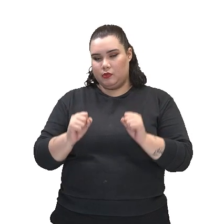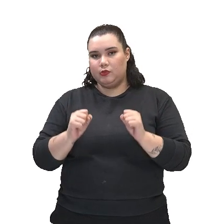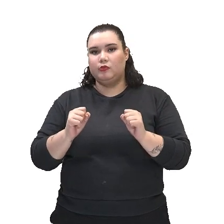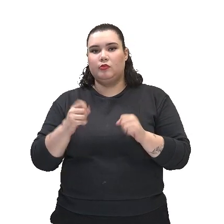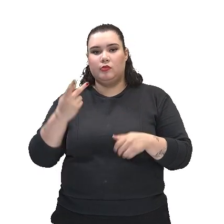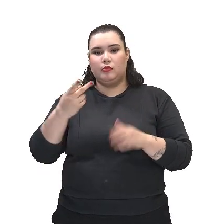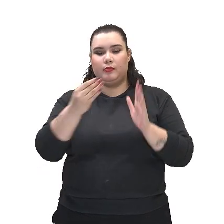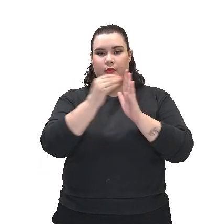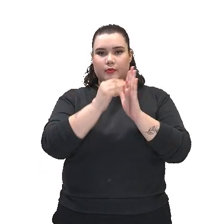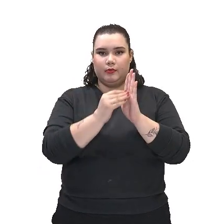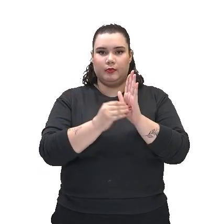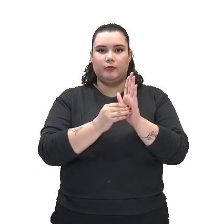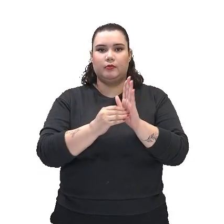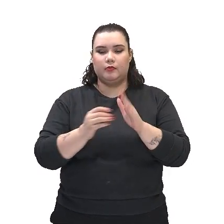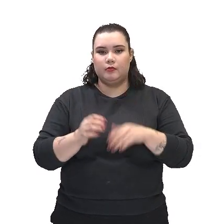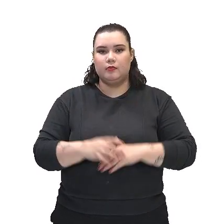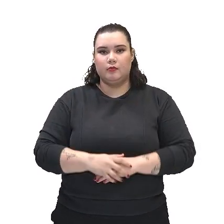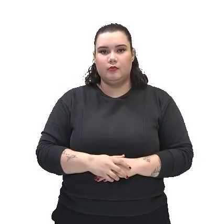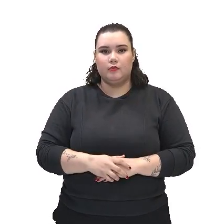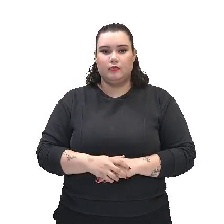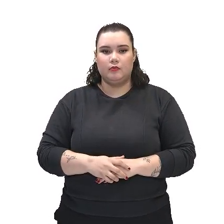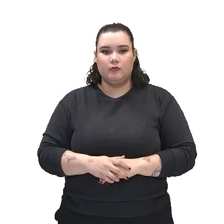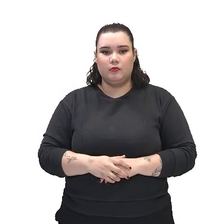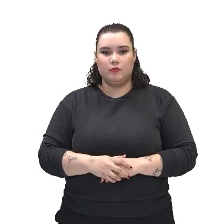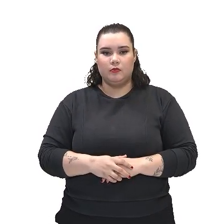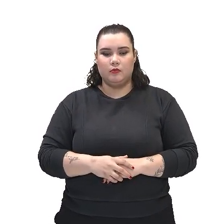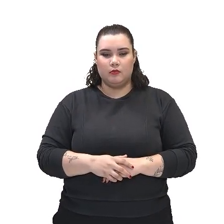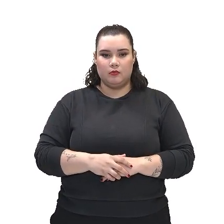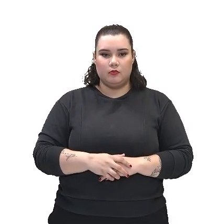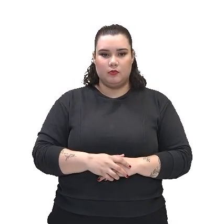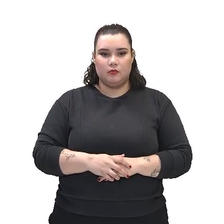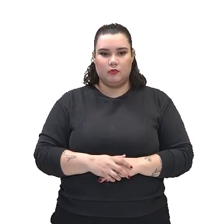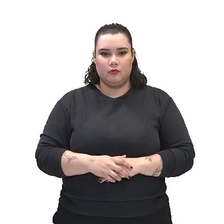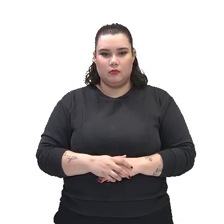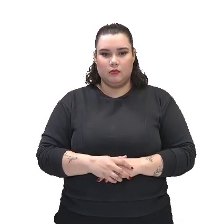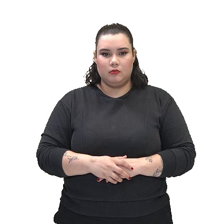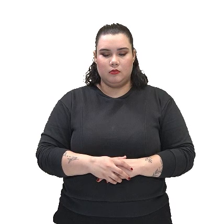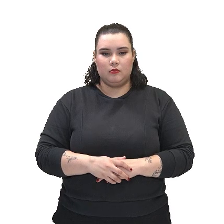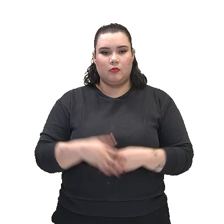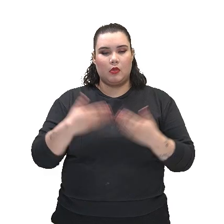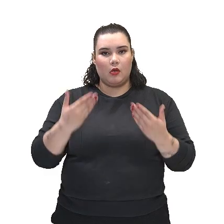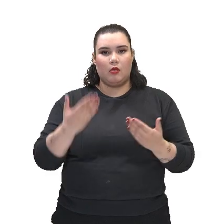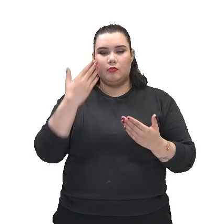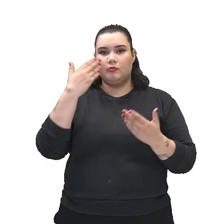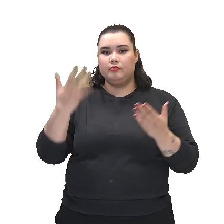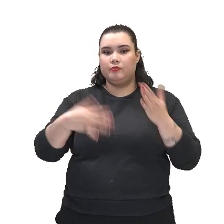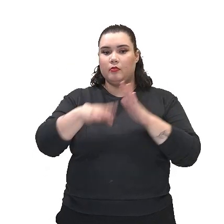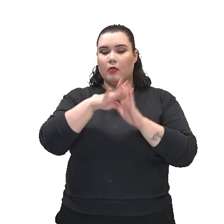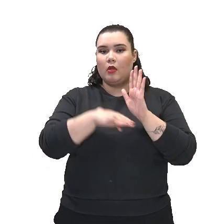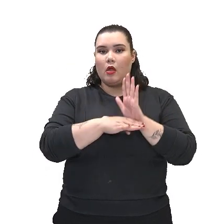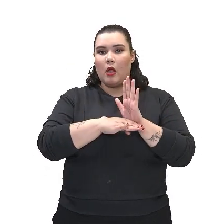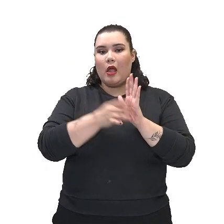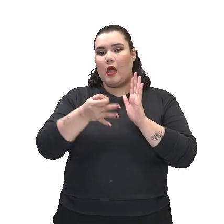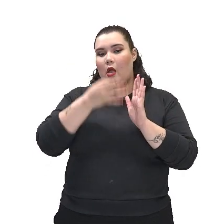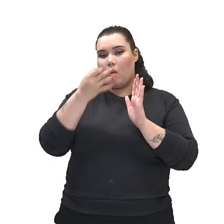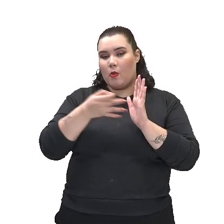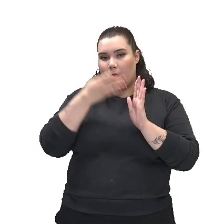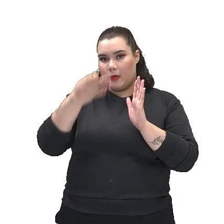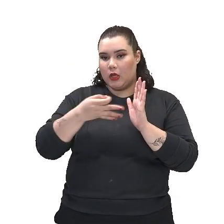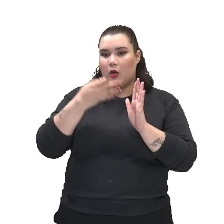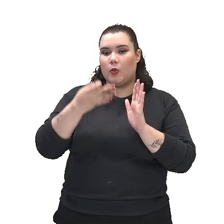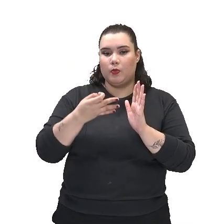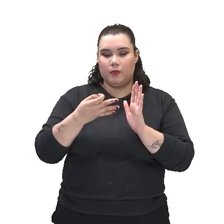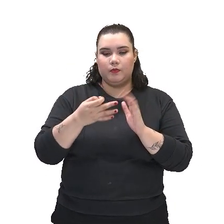de planejamento. Em sequência, olha só, os argumentos, elencar os argumentos que defendem um ponto de